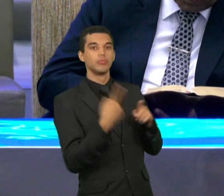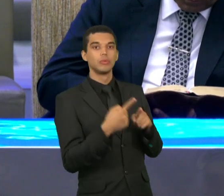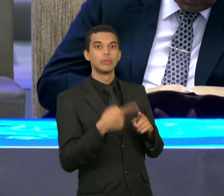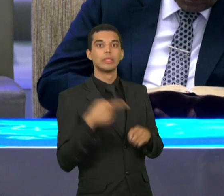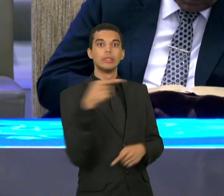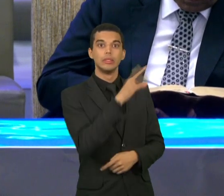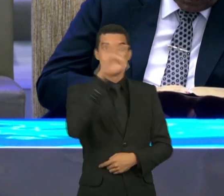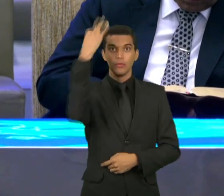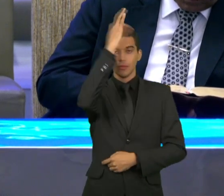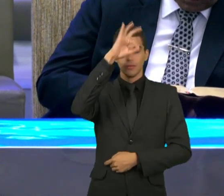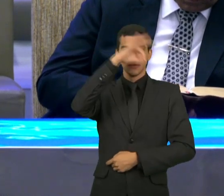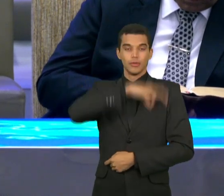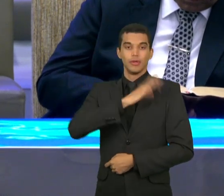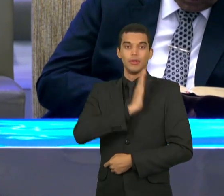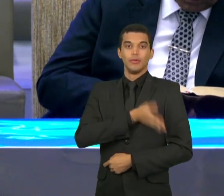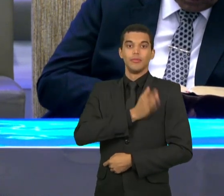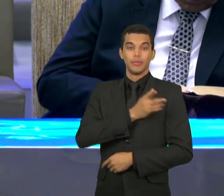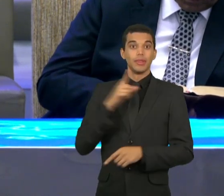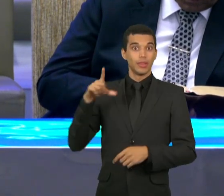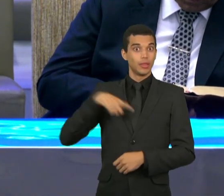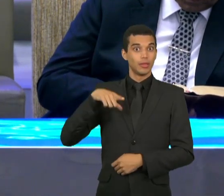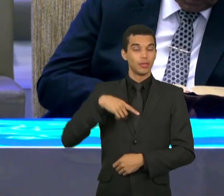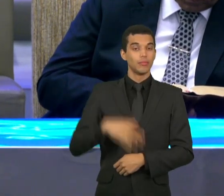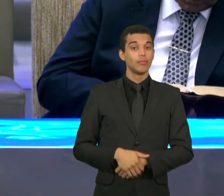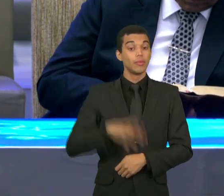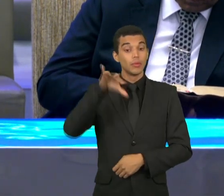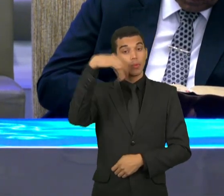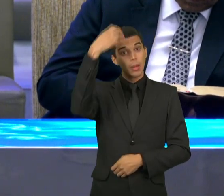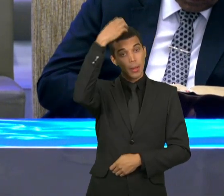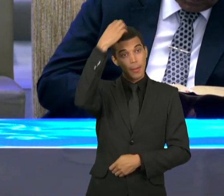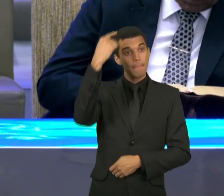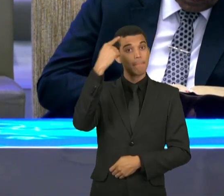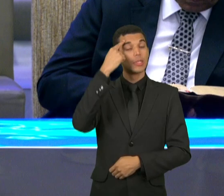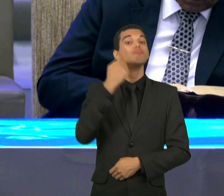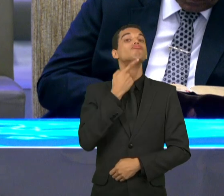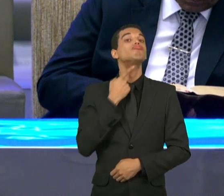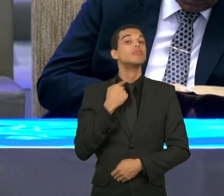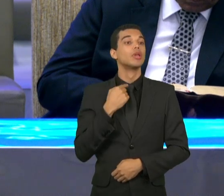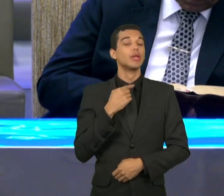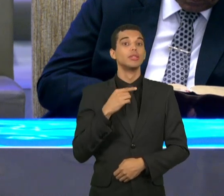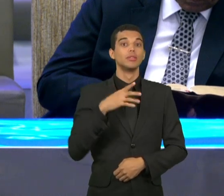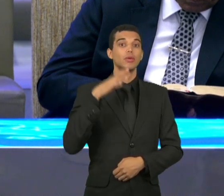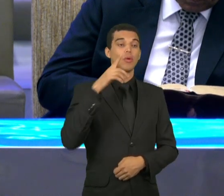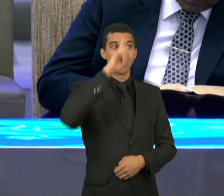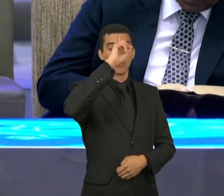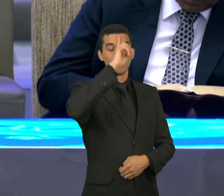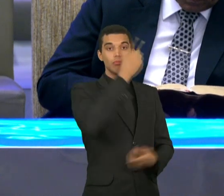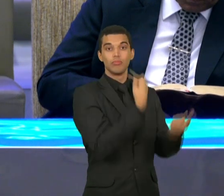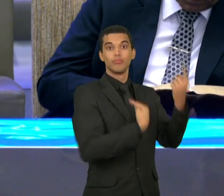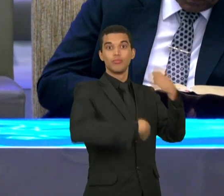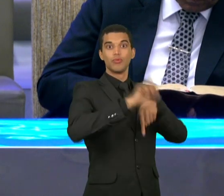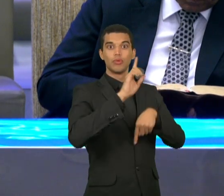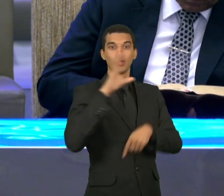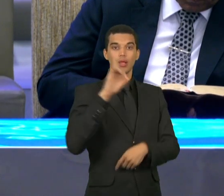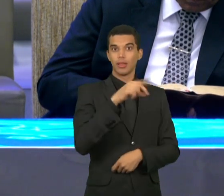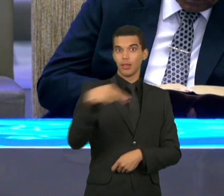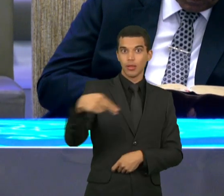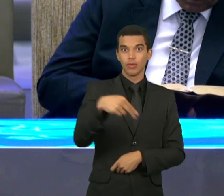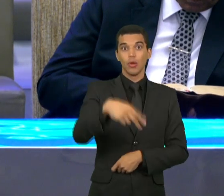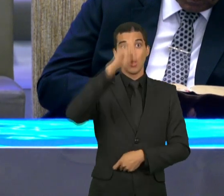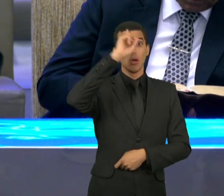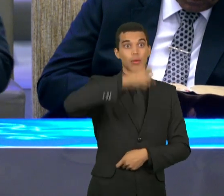rei pensava constituí-lo sobre todo o reino. Então